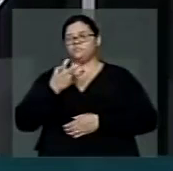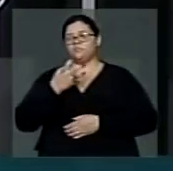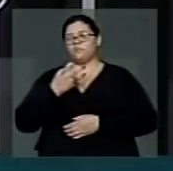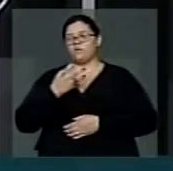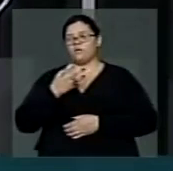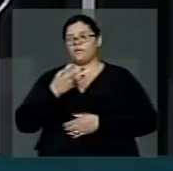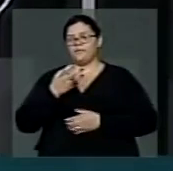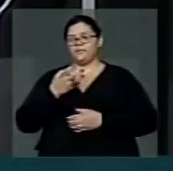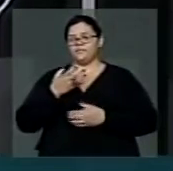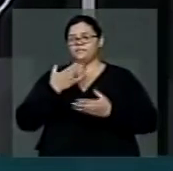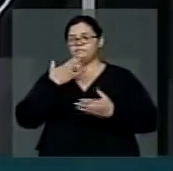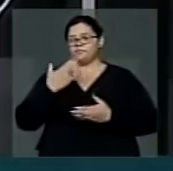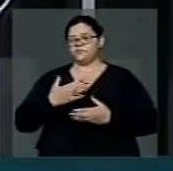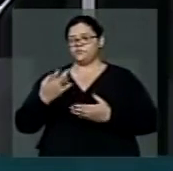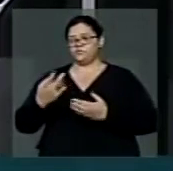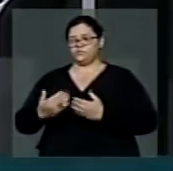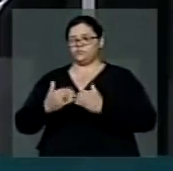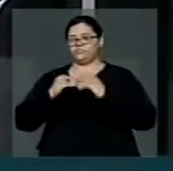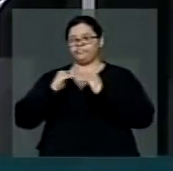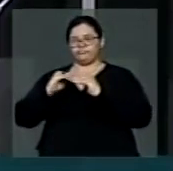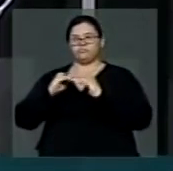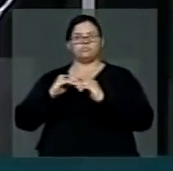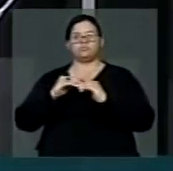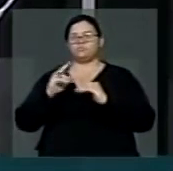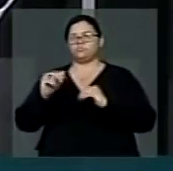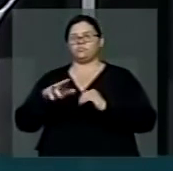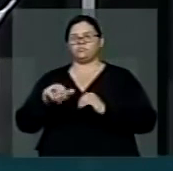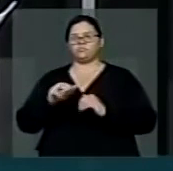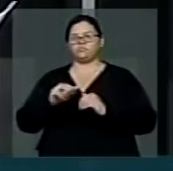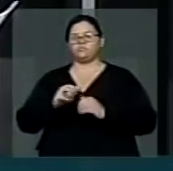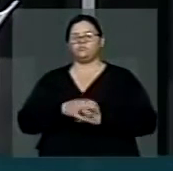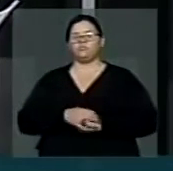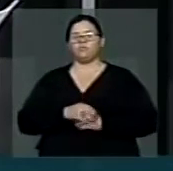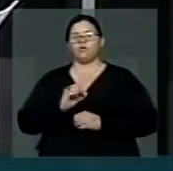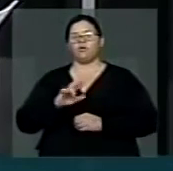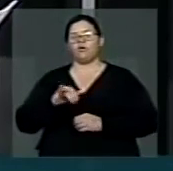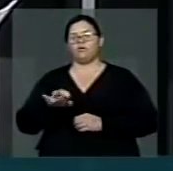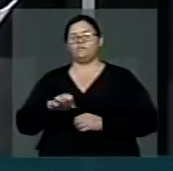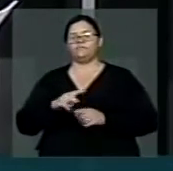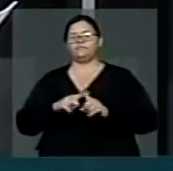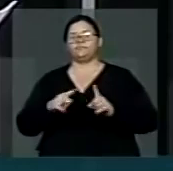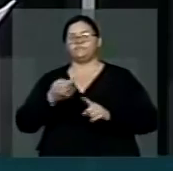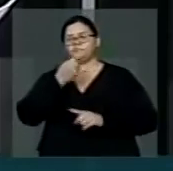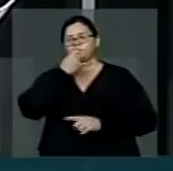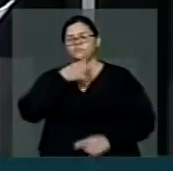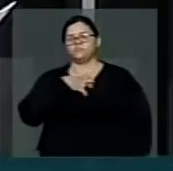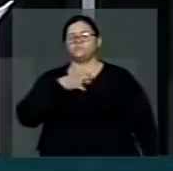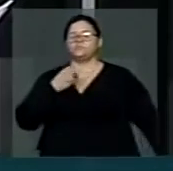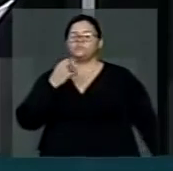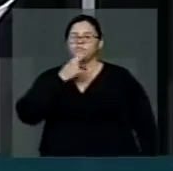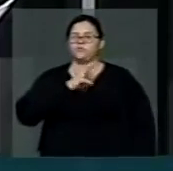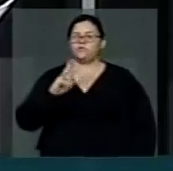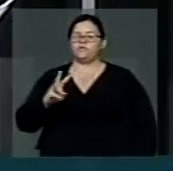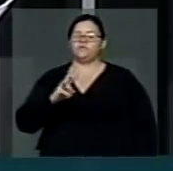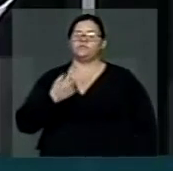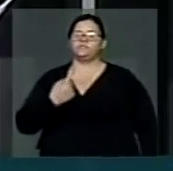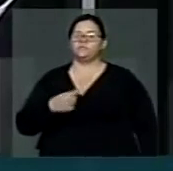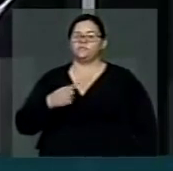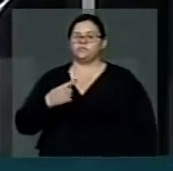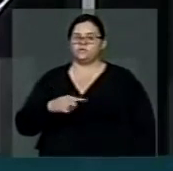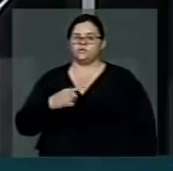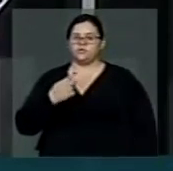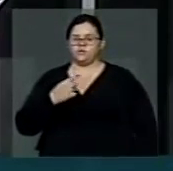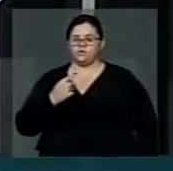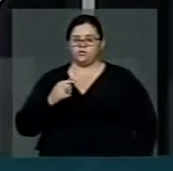uma iniquidade social e não raro um crime. Lamentavelmente, temos visto nos últimos tempos